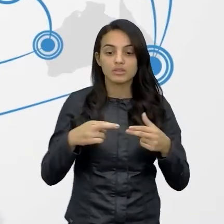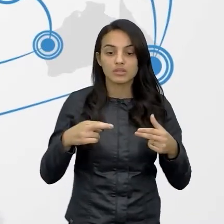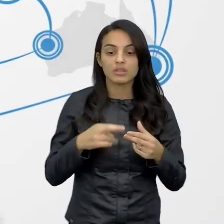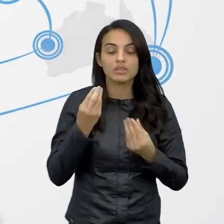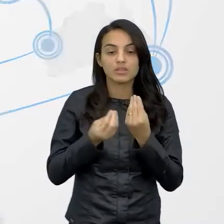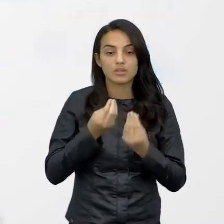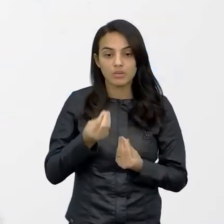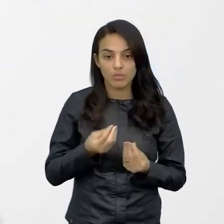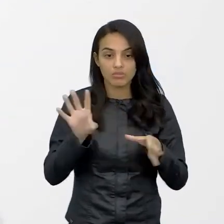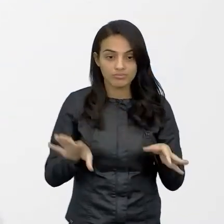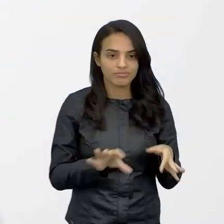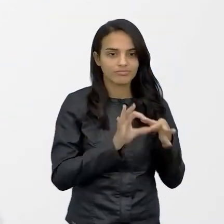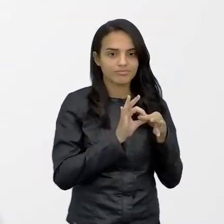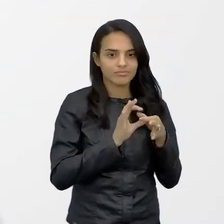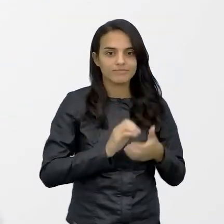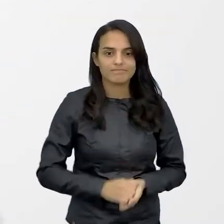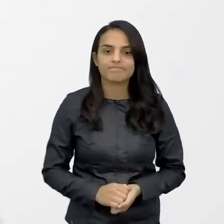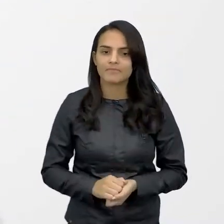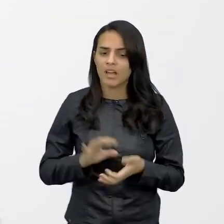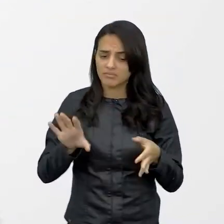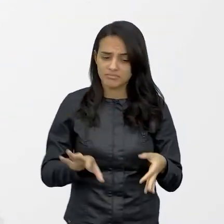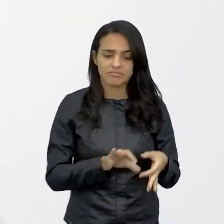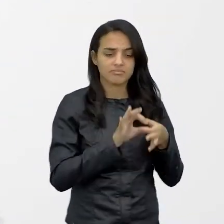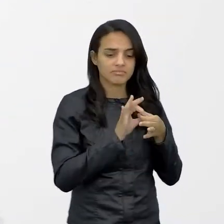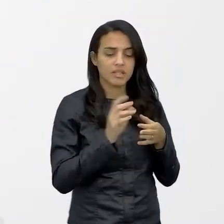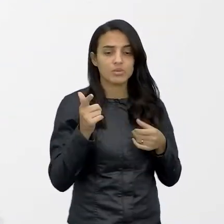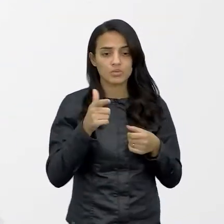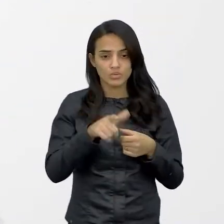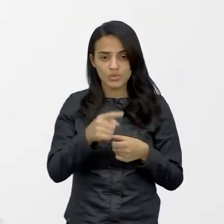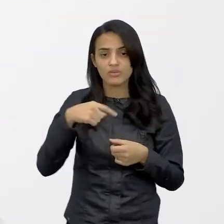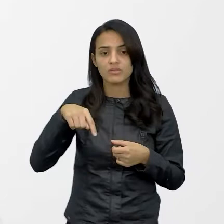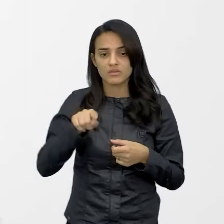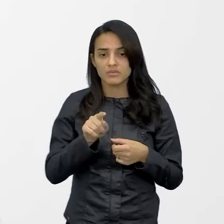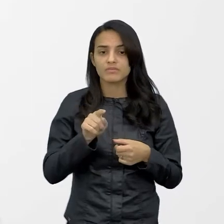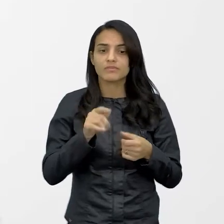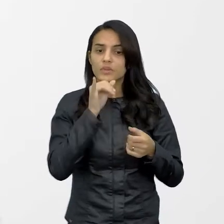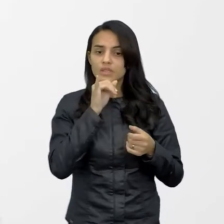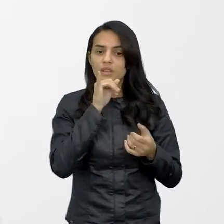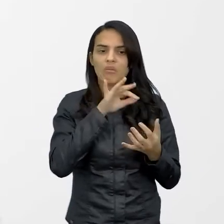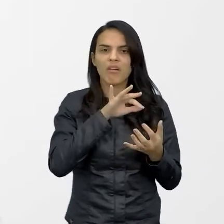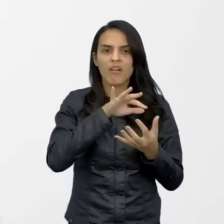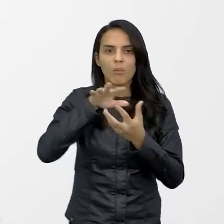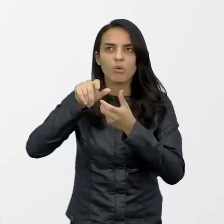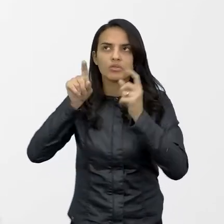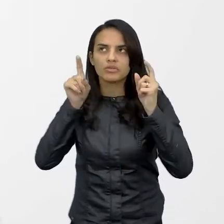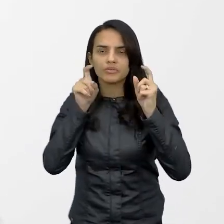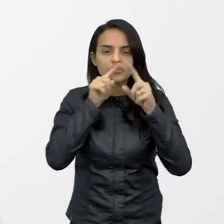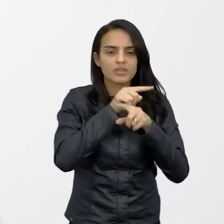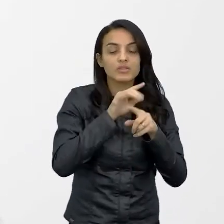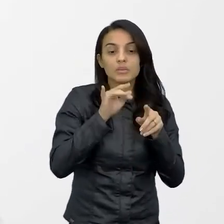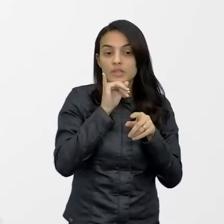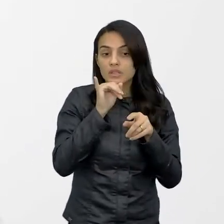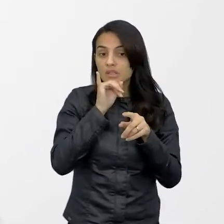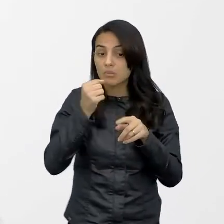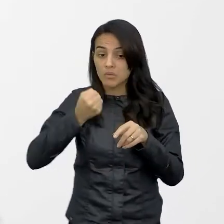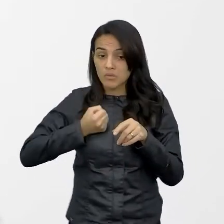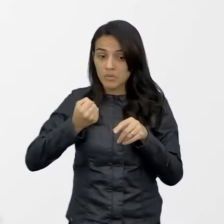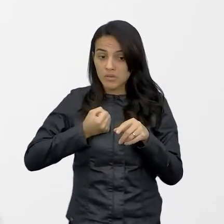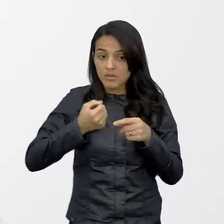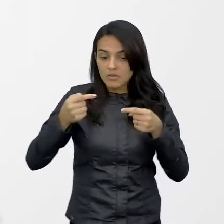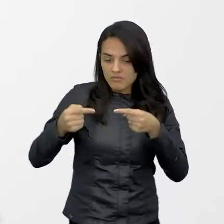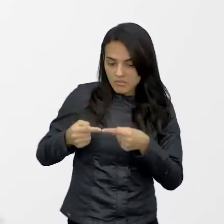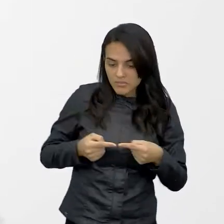grau de conectividade. A conectividade novamente nos leva ao mundo da complexidade, já que o número de relações